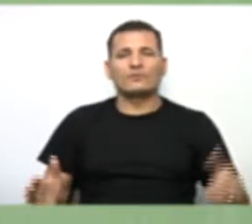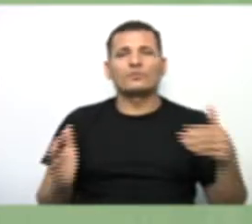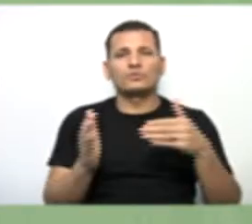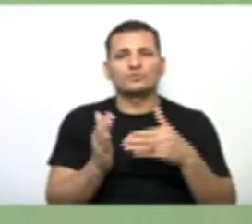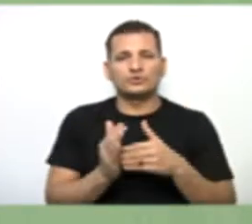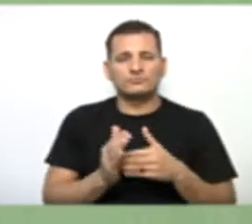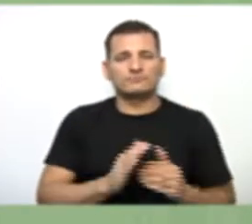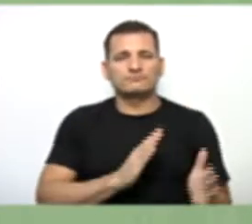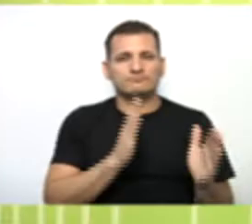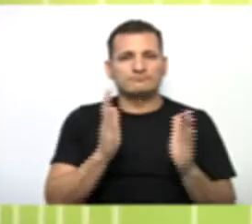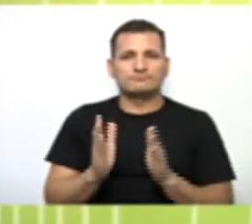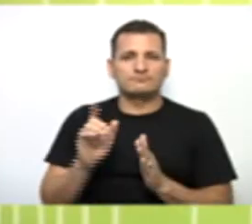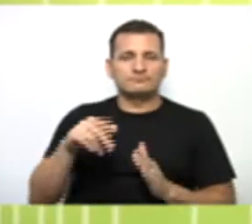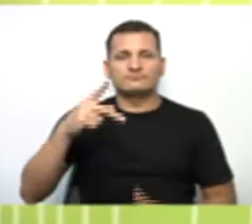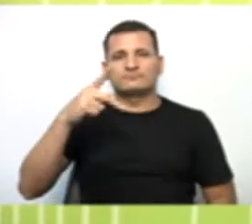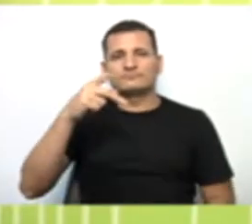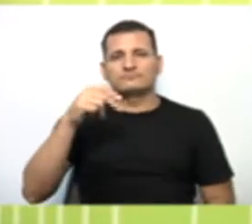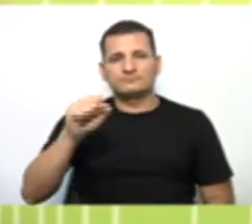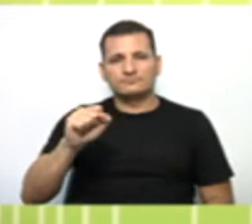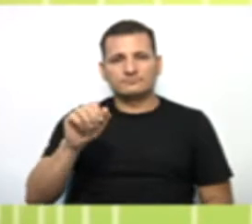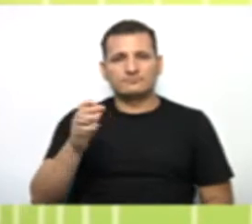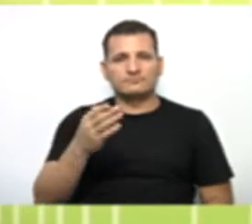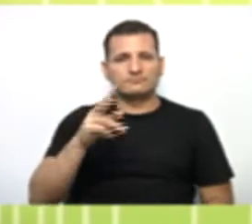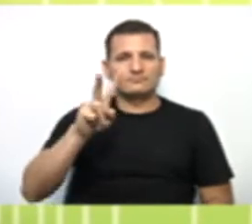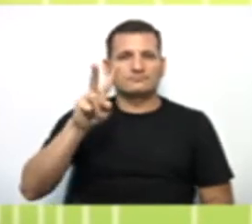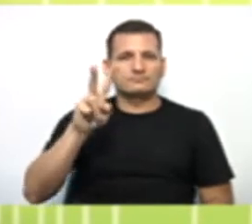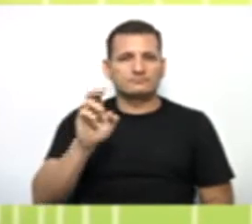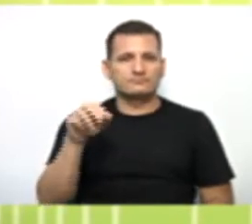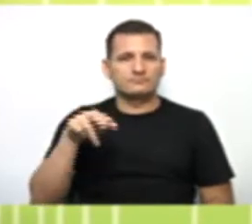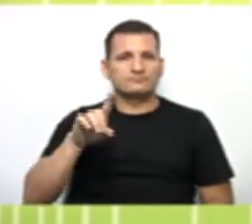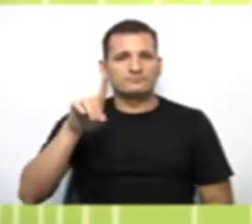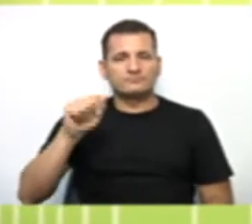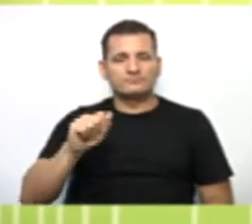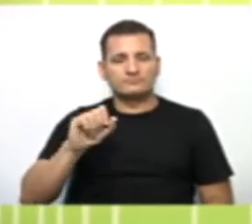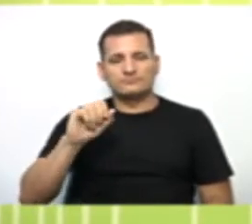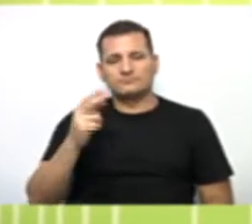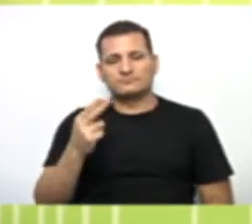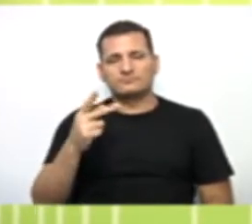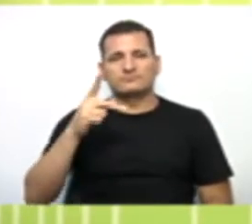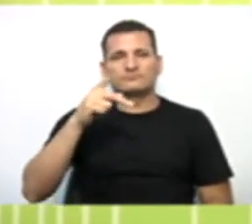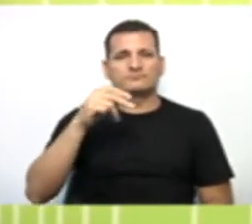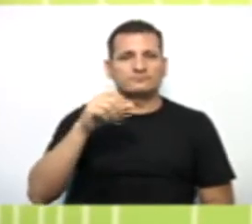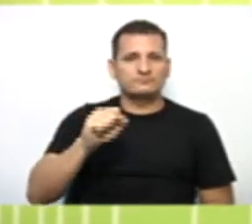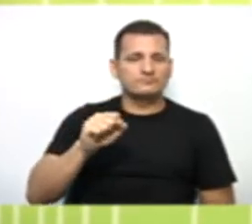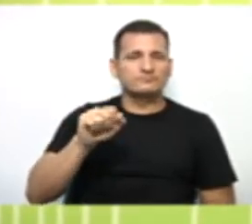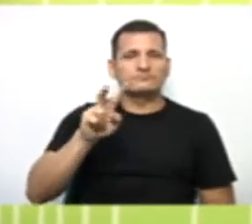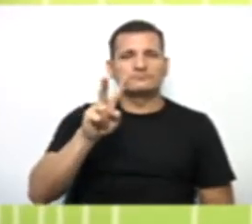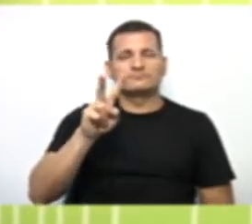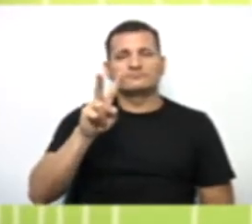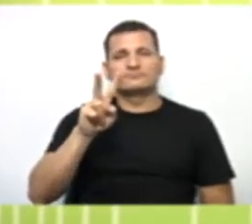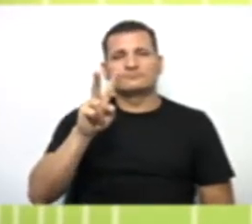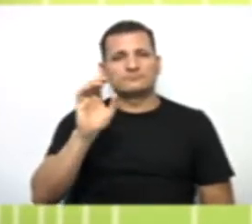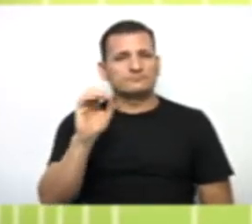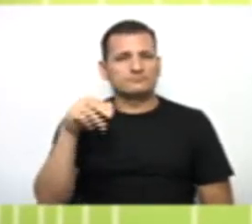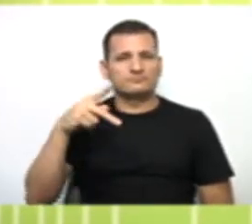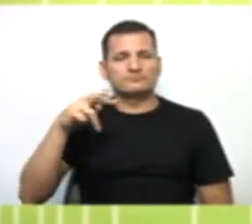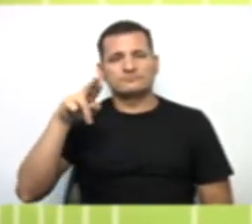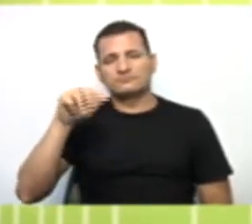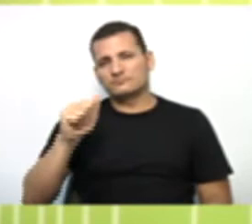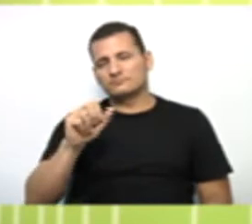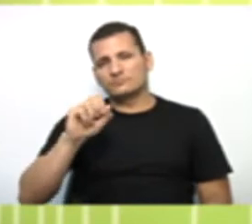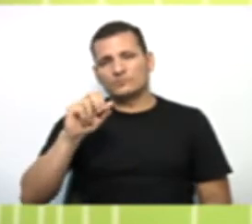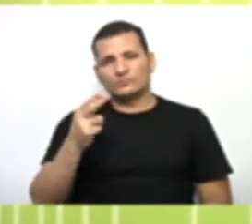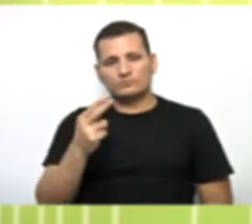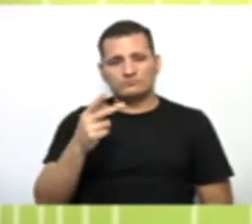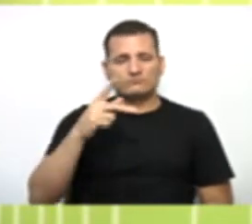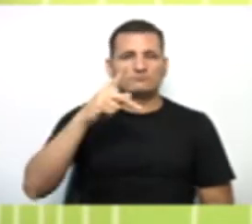processo é o pós-venda, ou pós-compra, ou pós-negociação, ou como nós falamos lá, o